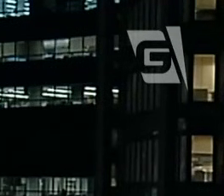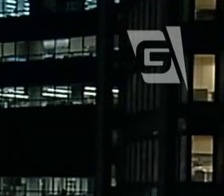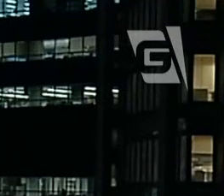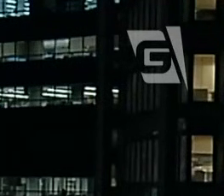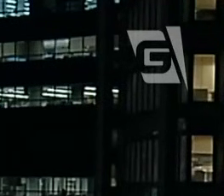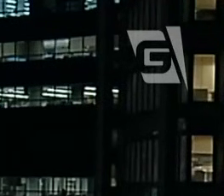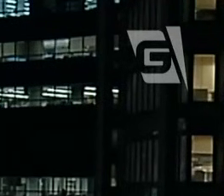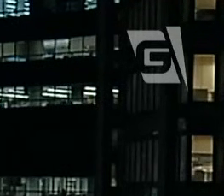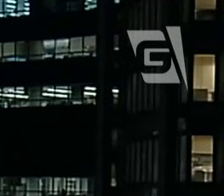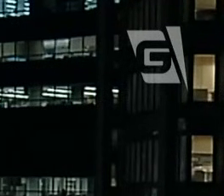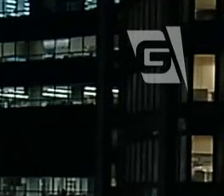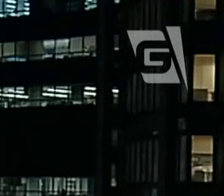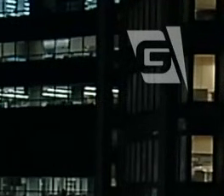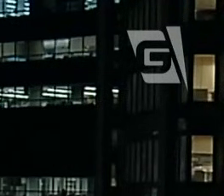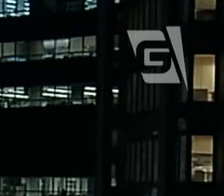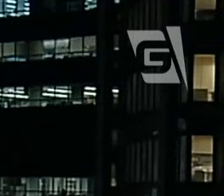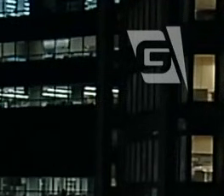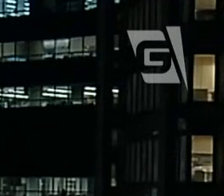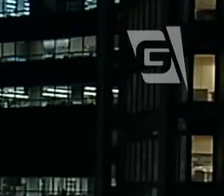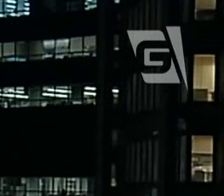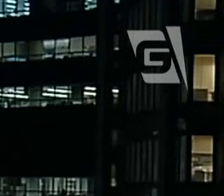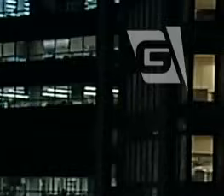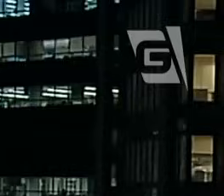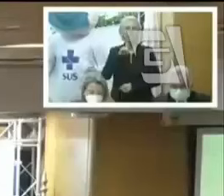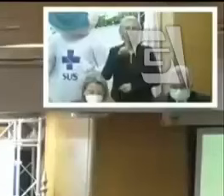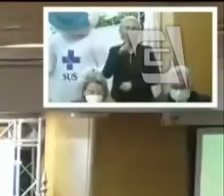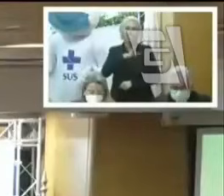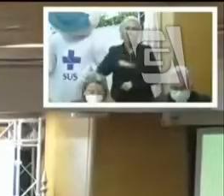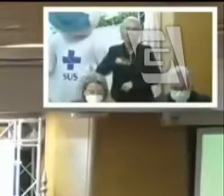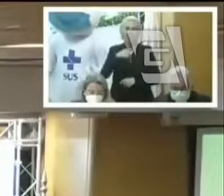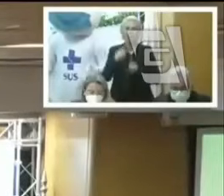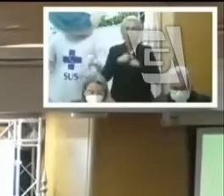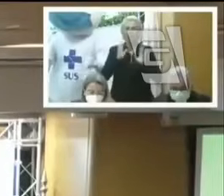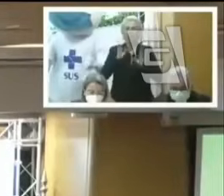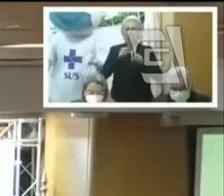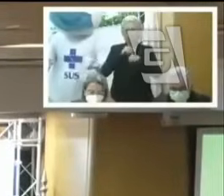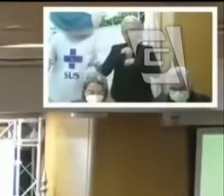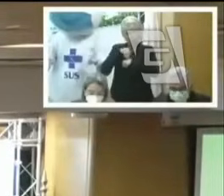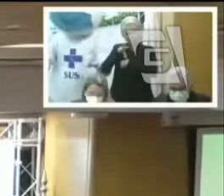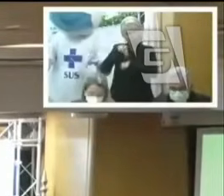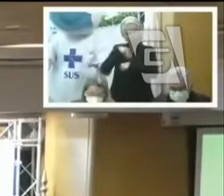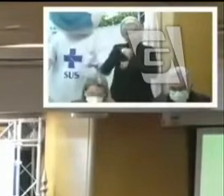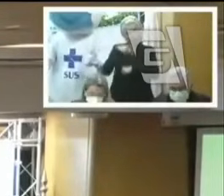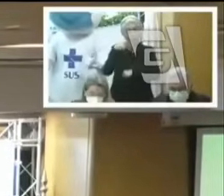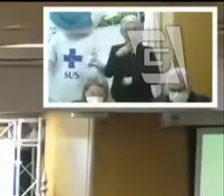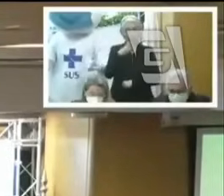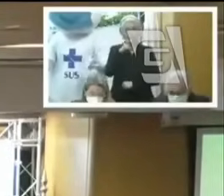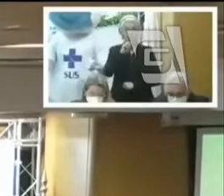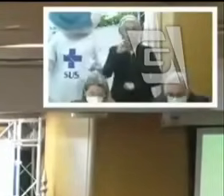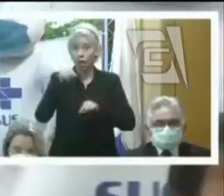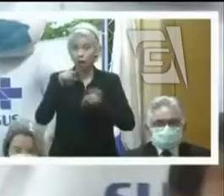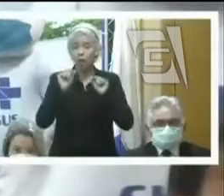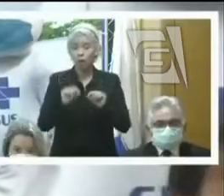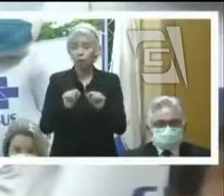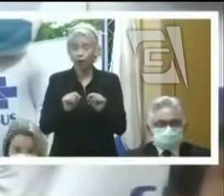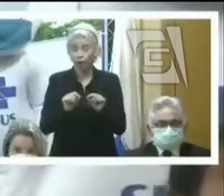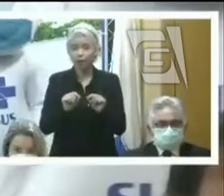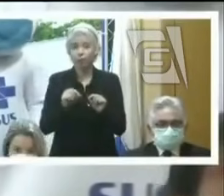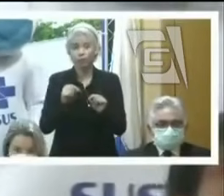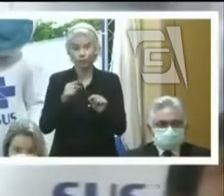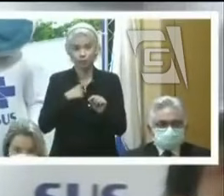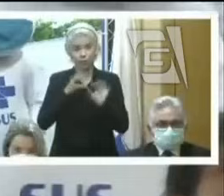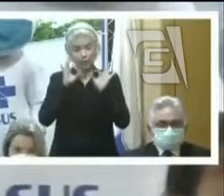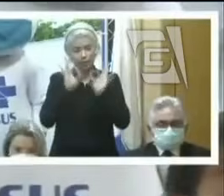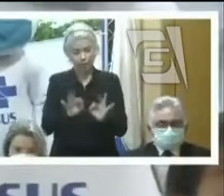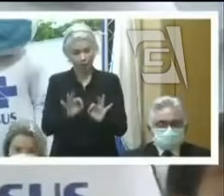no Brasil poderão receber a dose adicional o anúncio da campanha da mega vacinação ministro da saúde